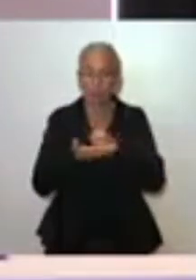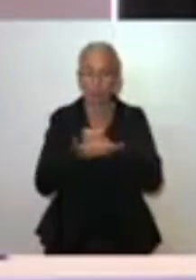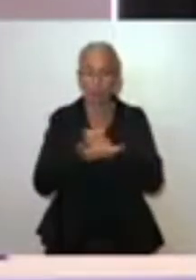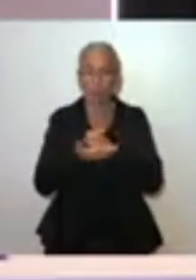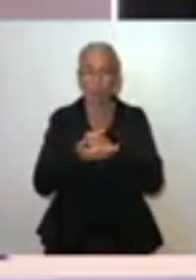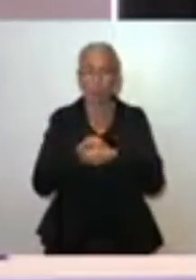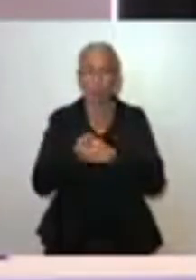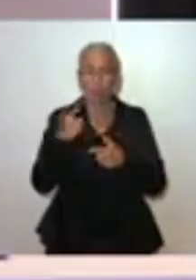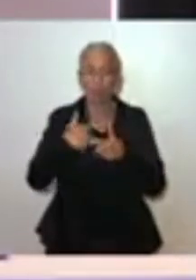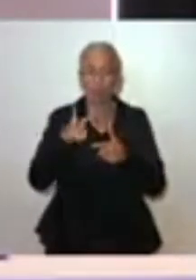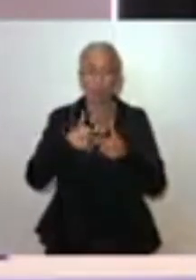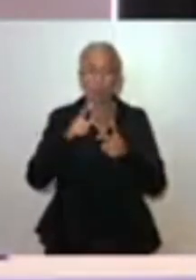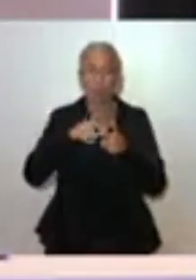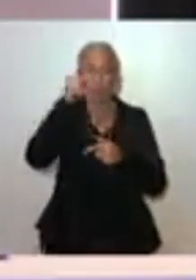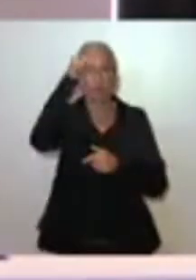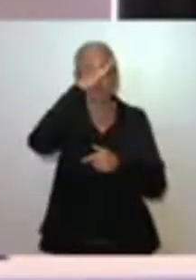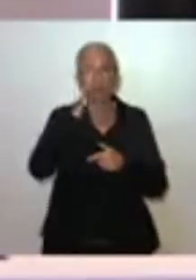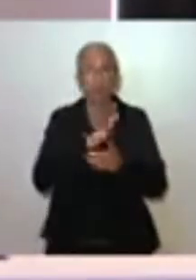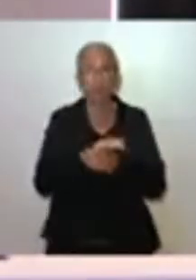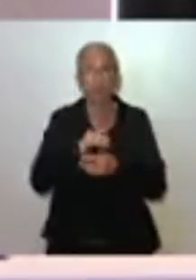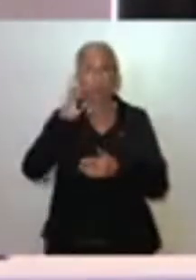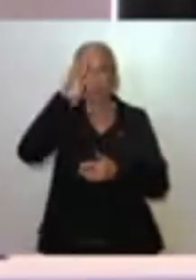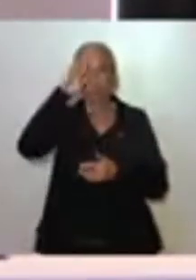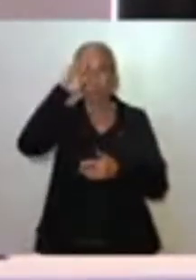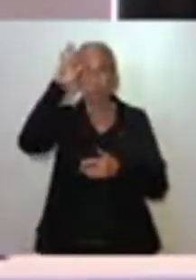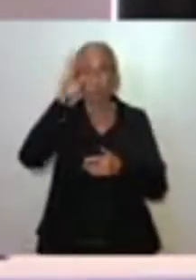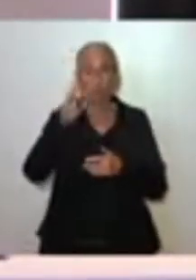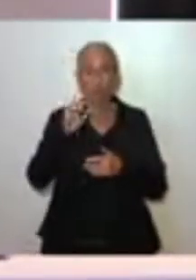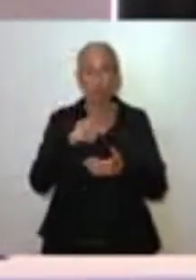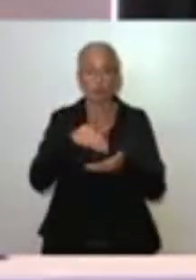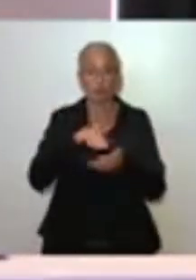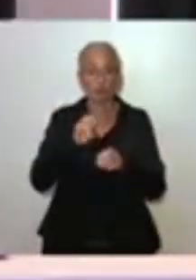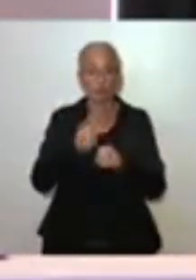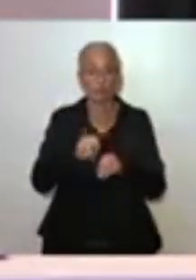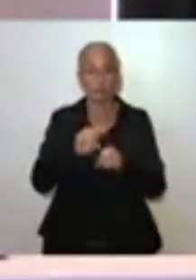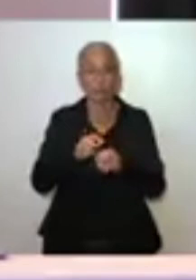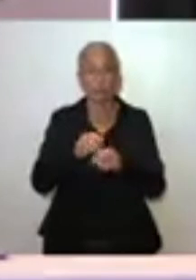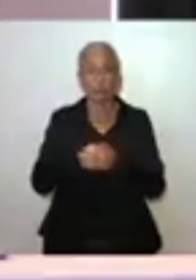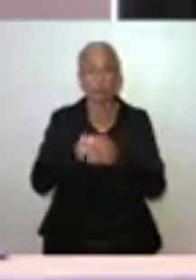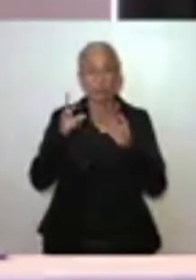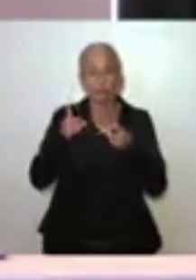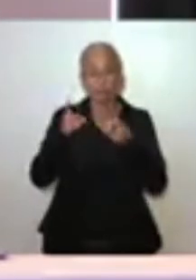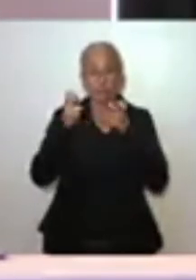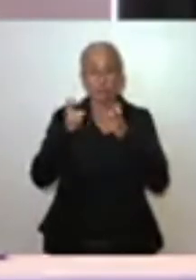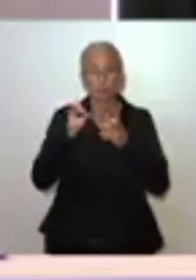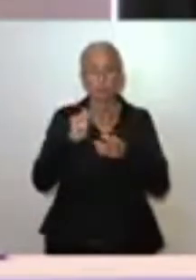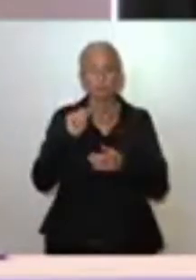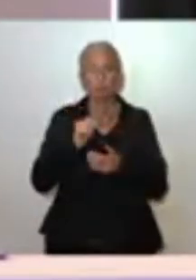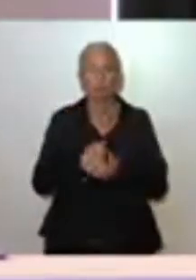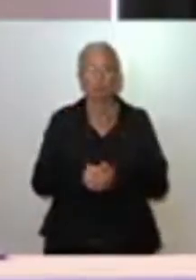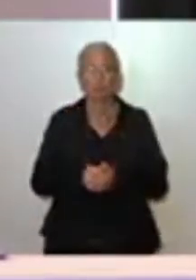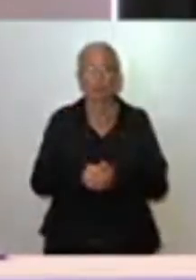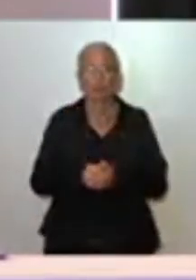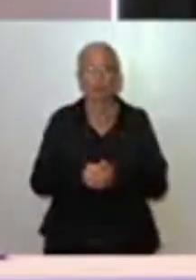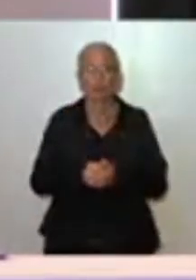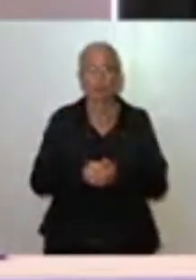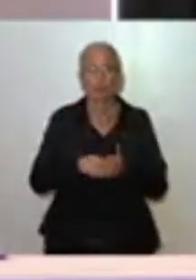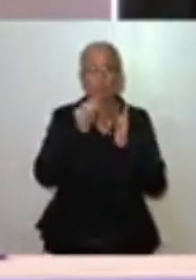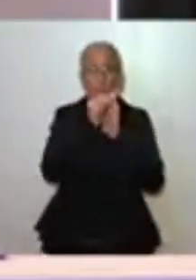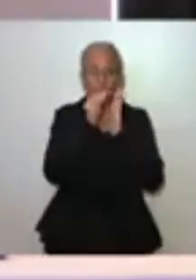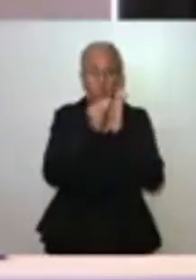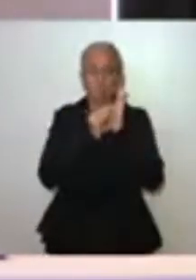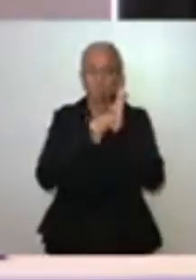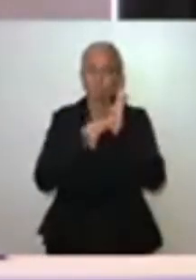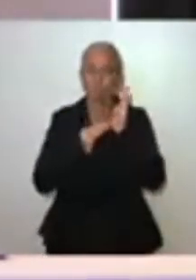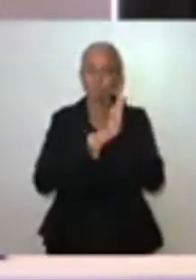problemas da educação no Brasil principais secretária Como eu vejo mas eu tabuleira as os relatórios das